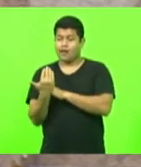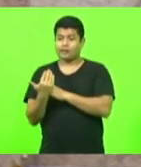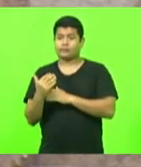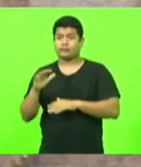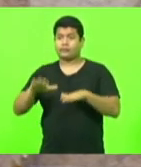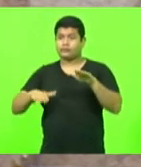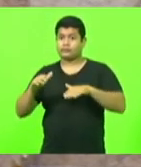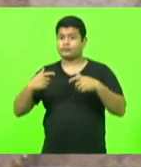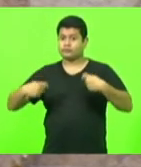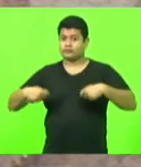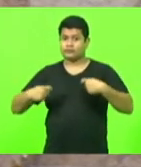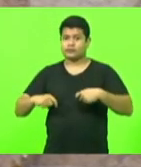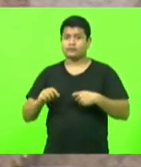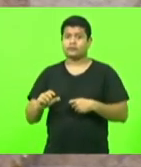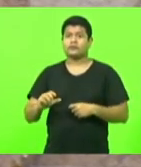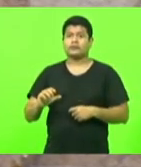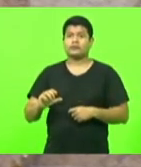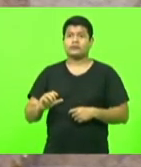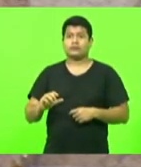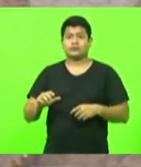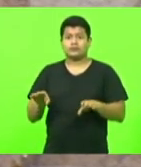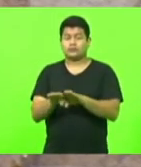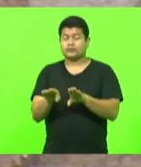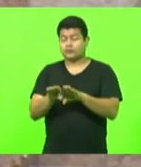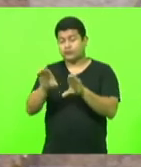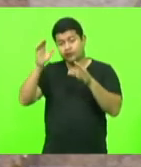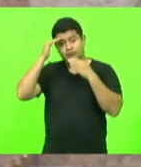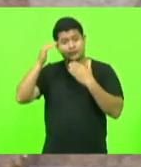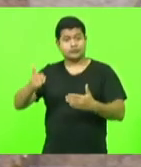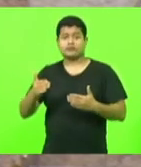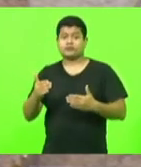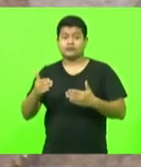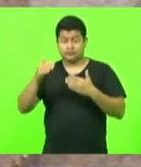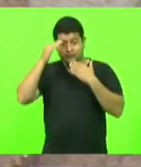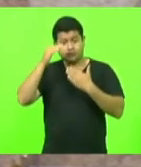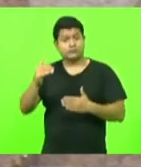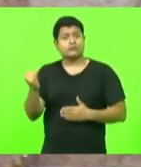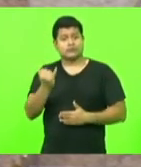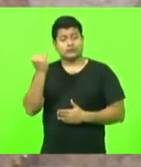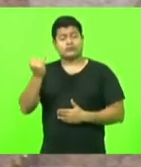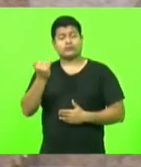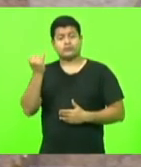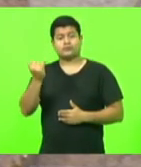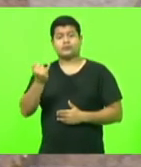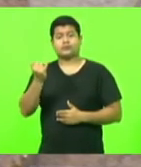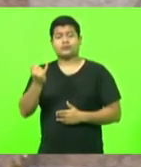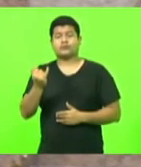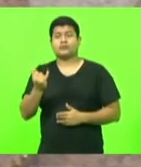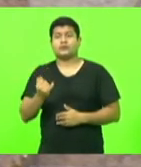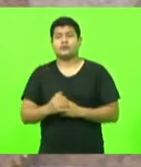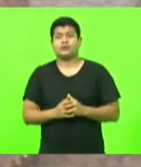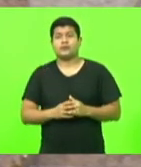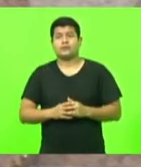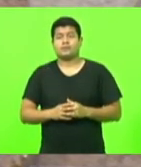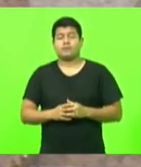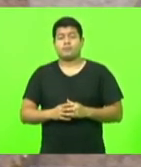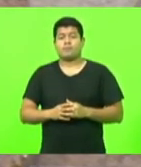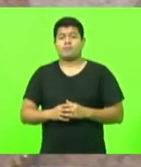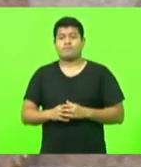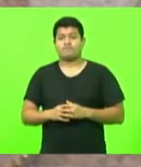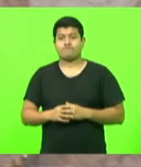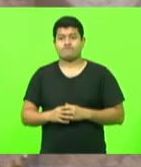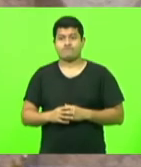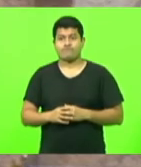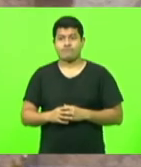deputado Sareta, de agradecer. E as coisas,